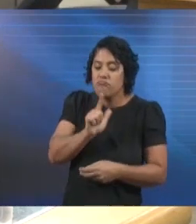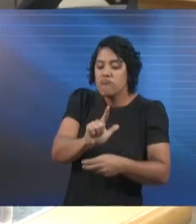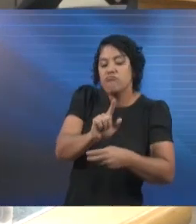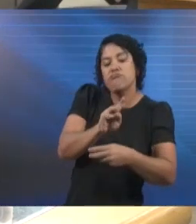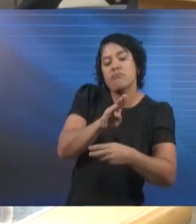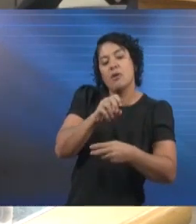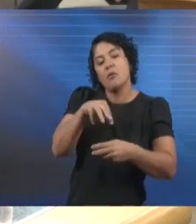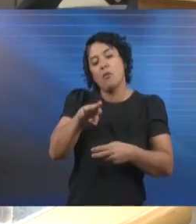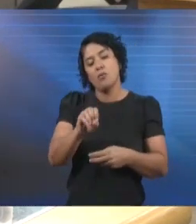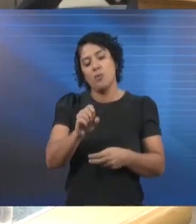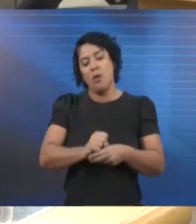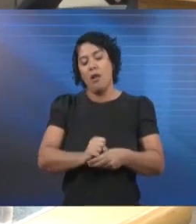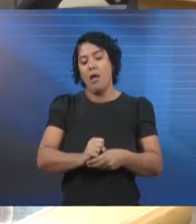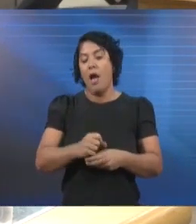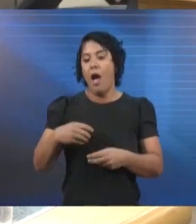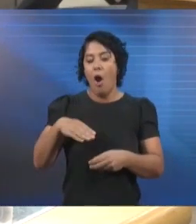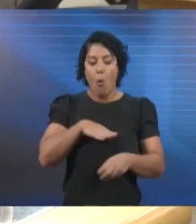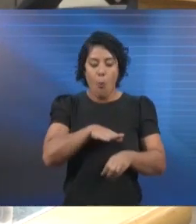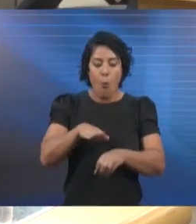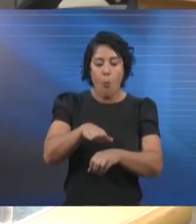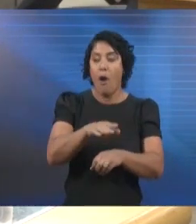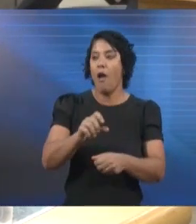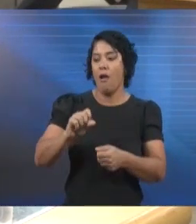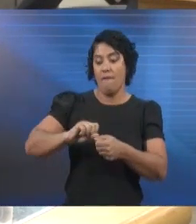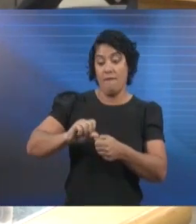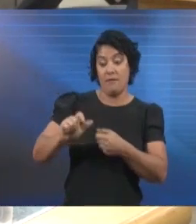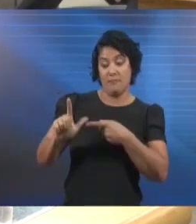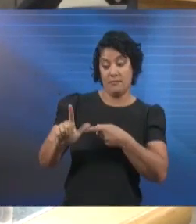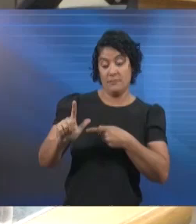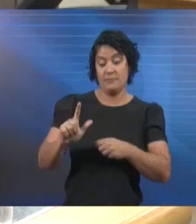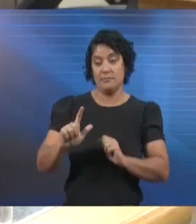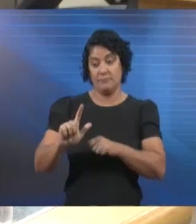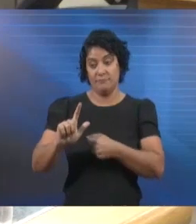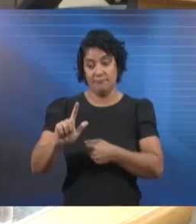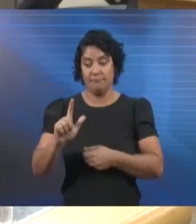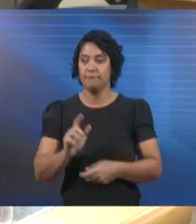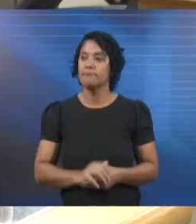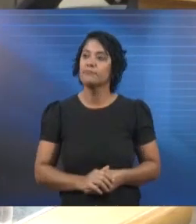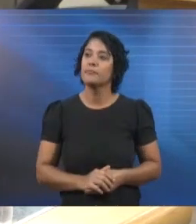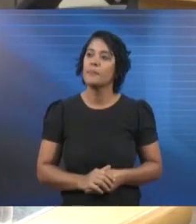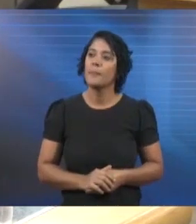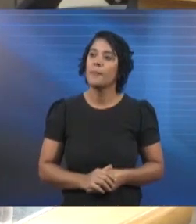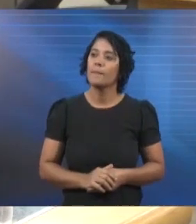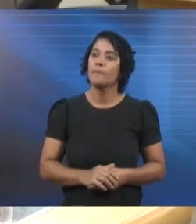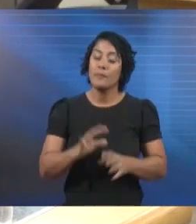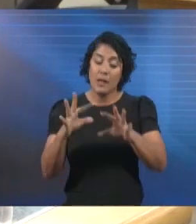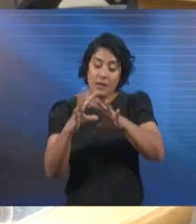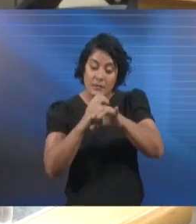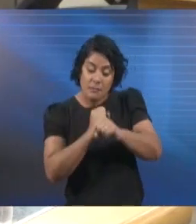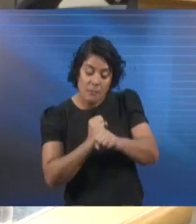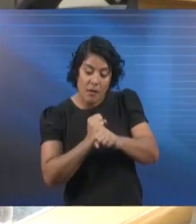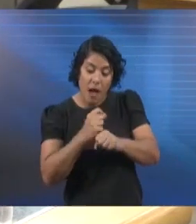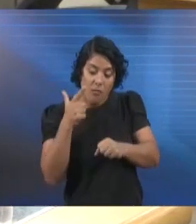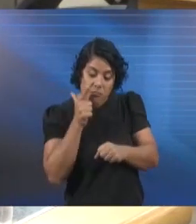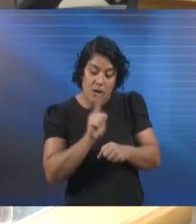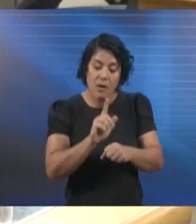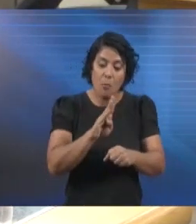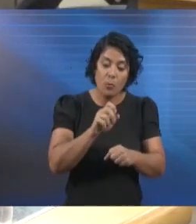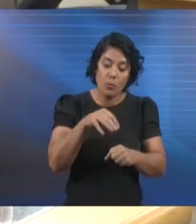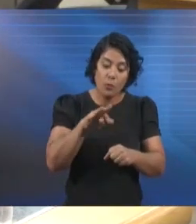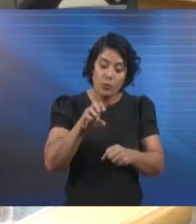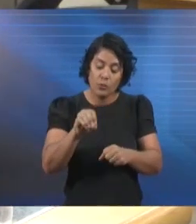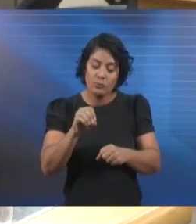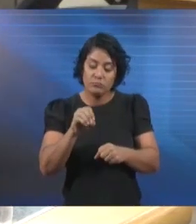obtido nas corridas olha lá quem fez o presta atenção a base de cálculo considera o ganho bruto